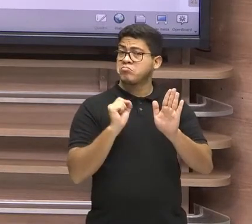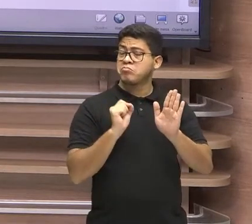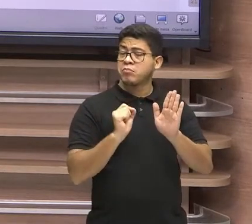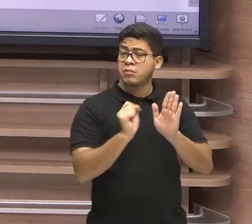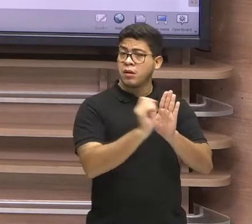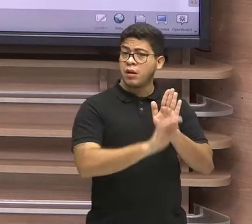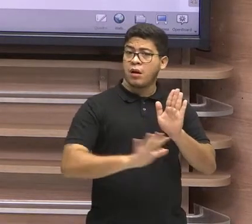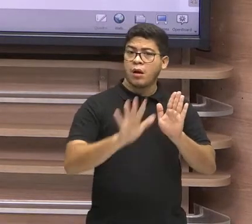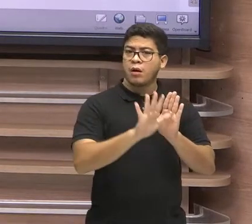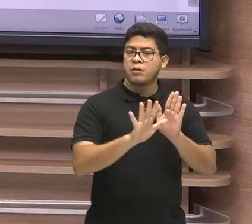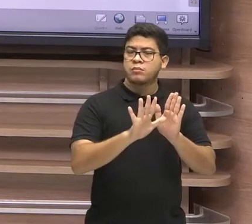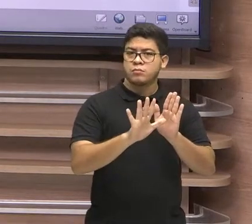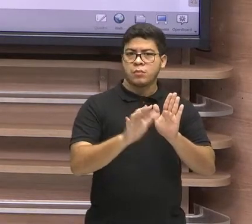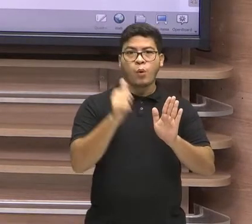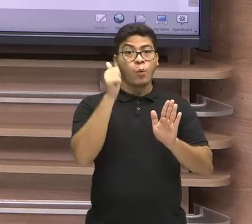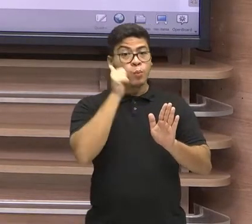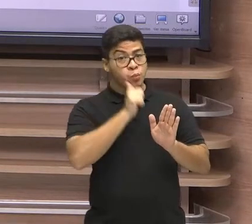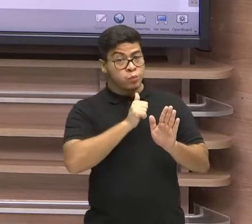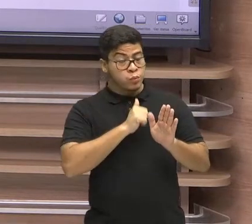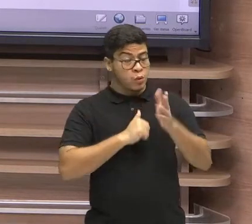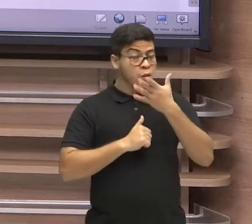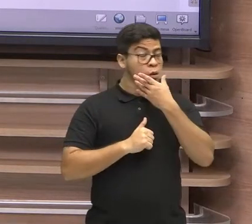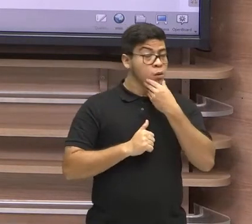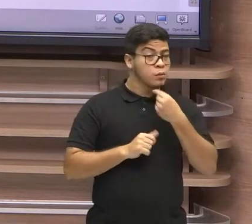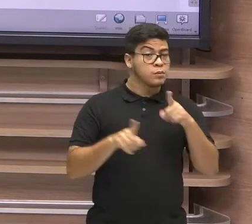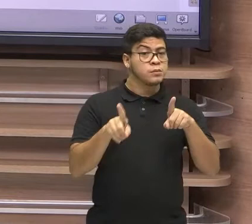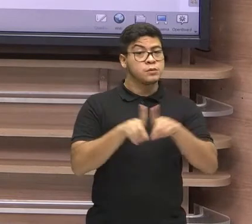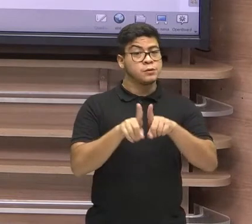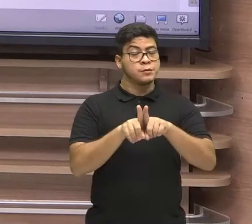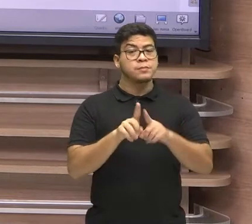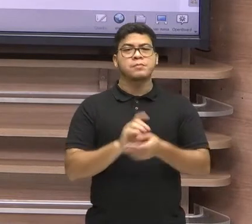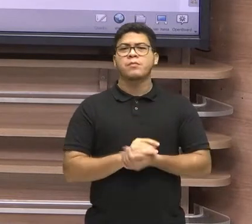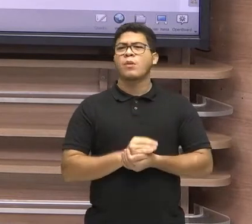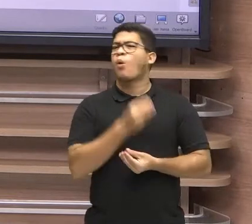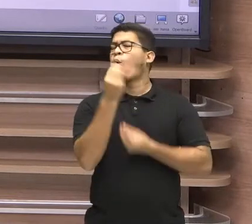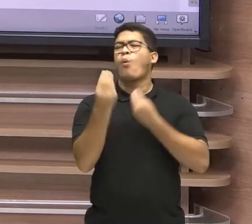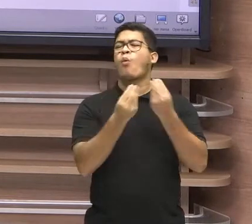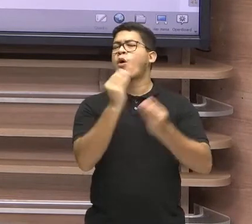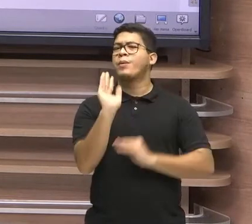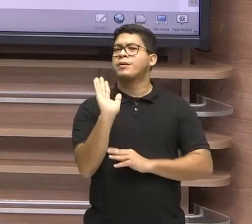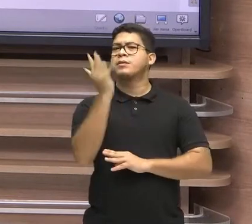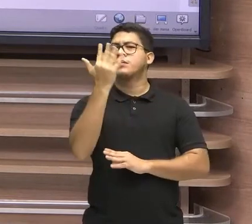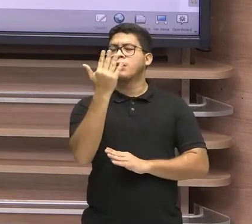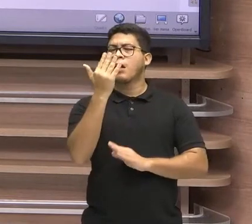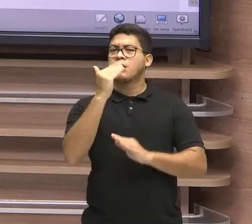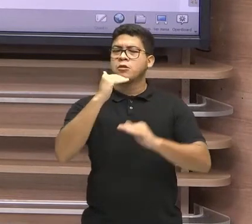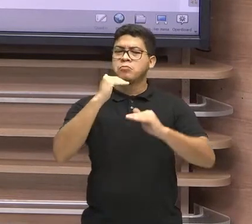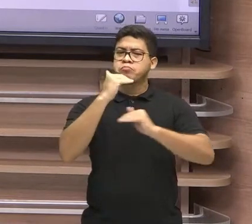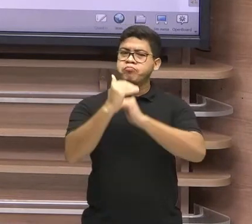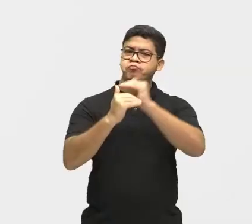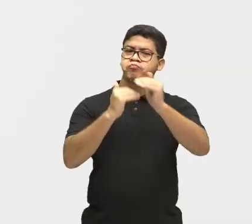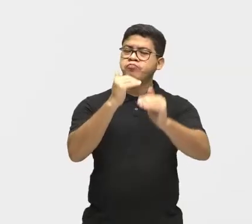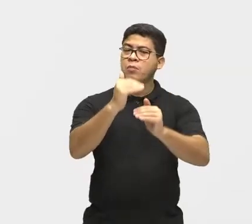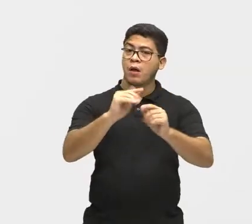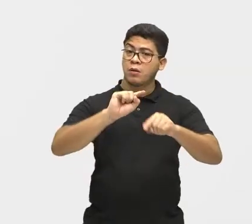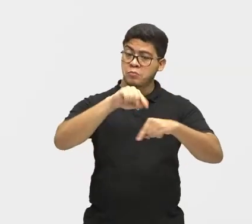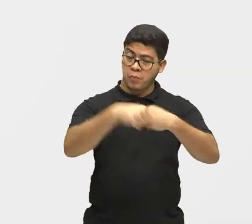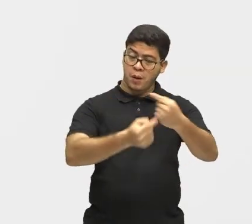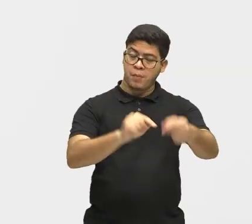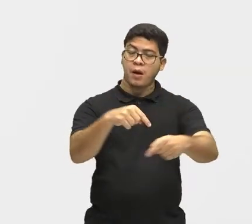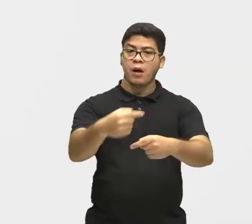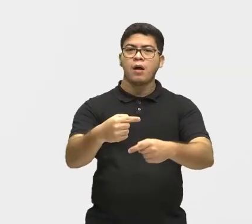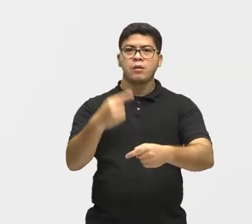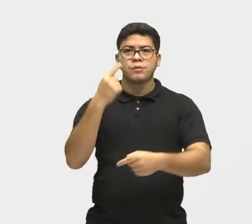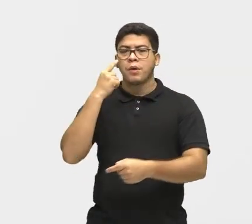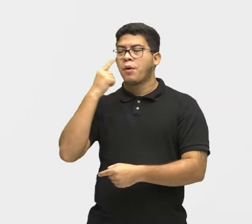parte masculina. Vamos conhecer como é que acontece os processos de reprodução. Como